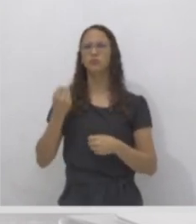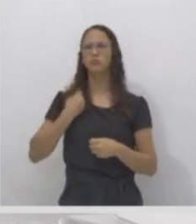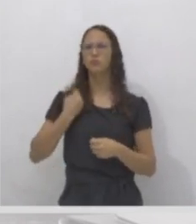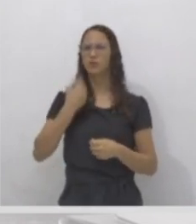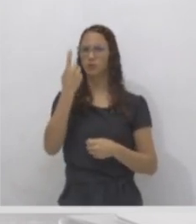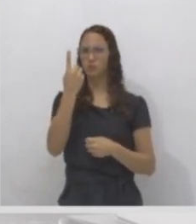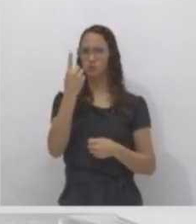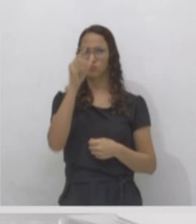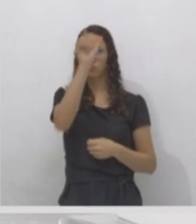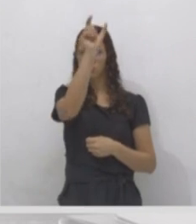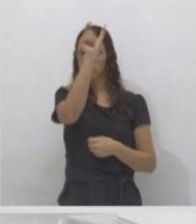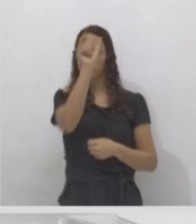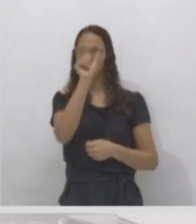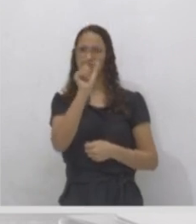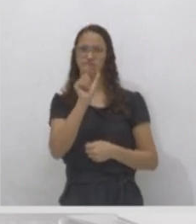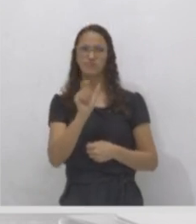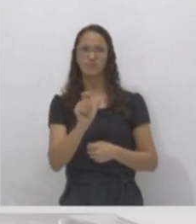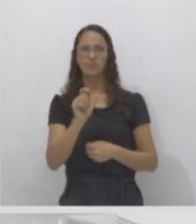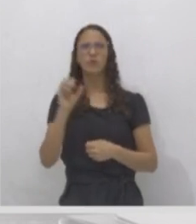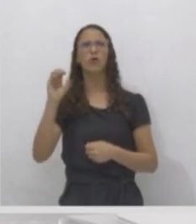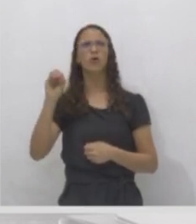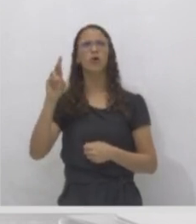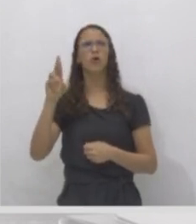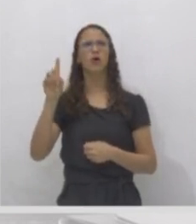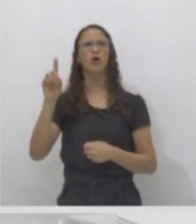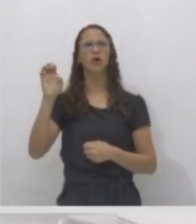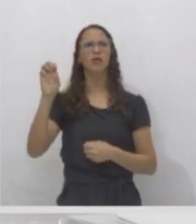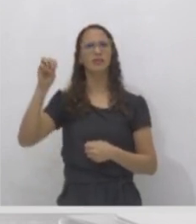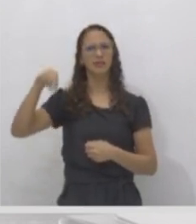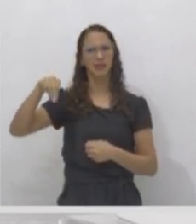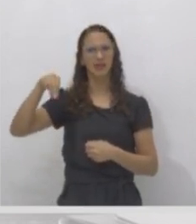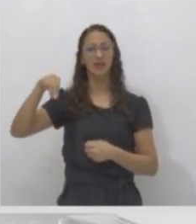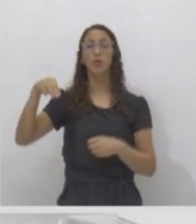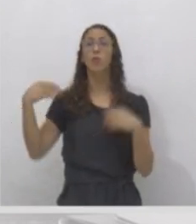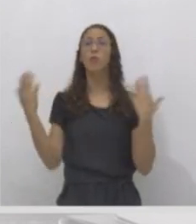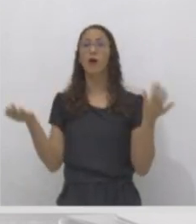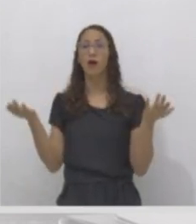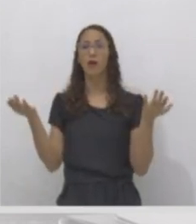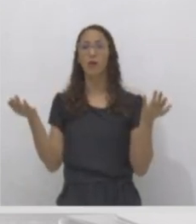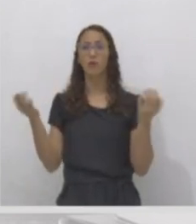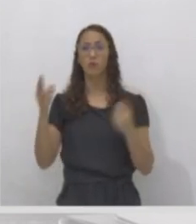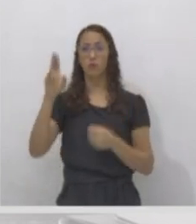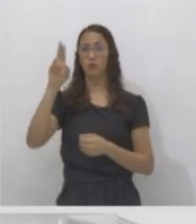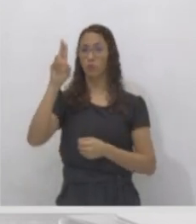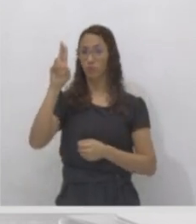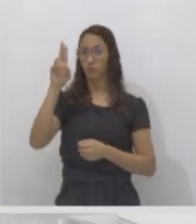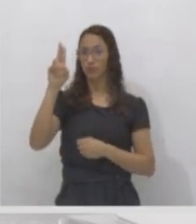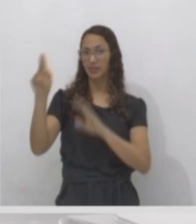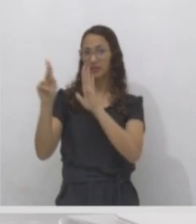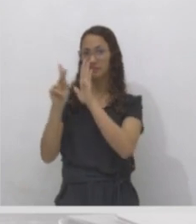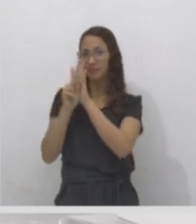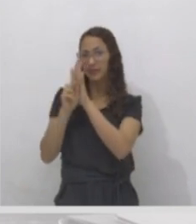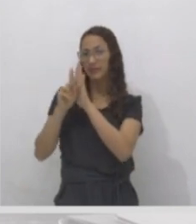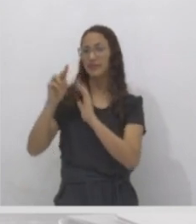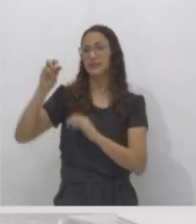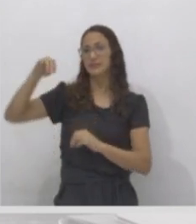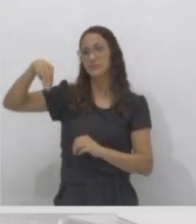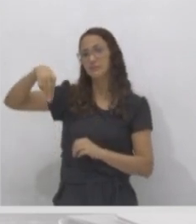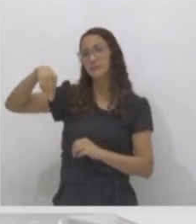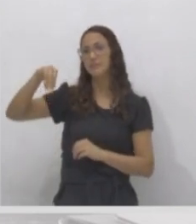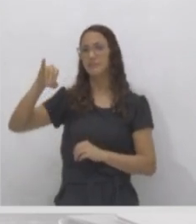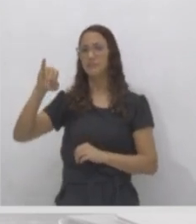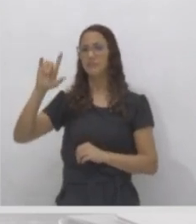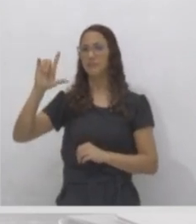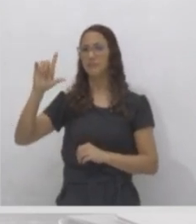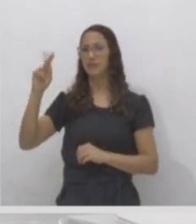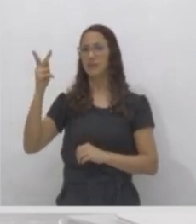1. Ele está na ordem da unidade de milhar. Desculpa, na unidade de milhão. Então, aqui eu vou